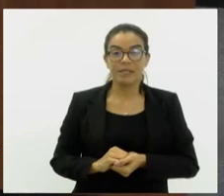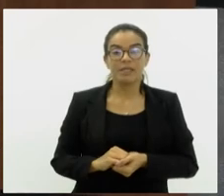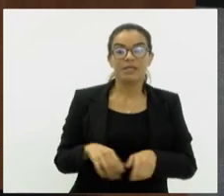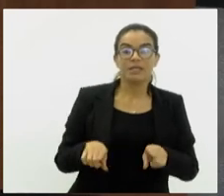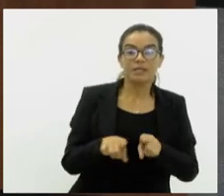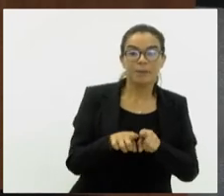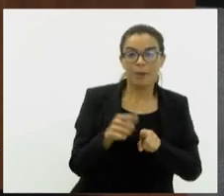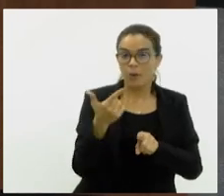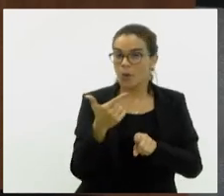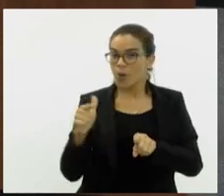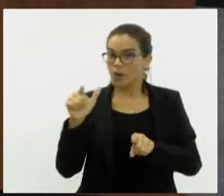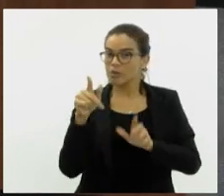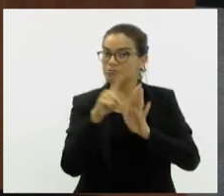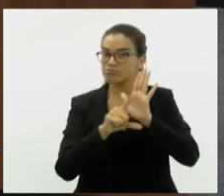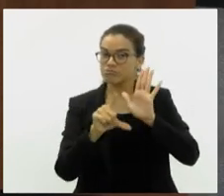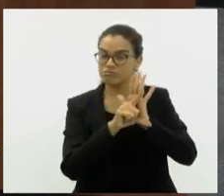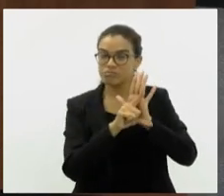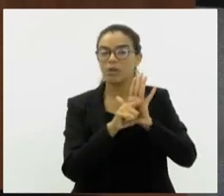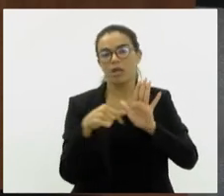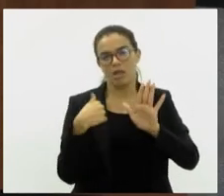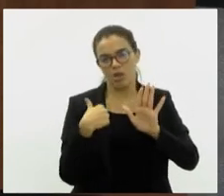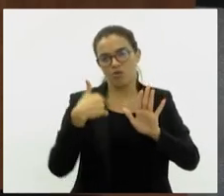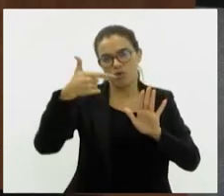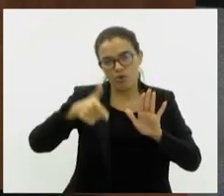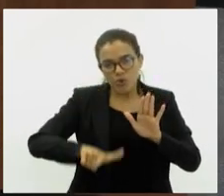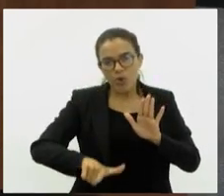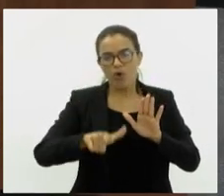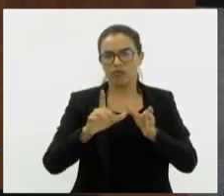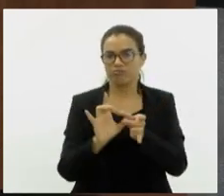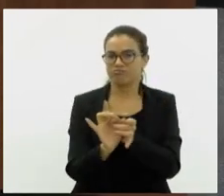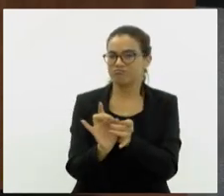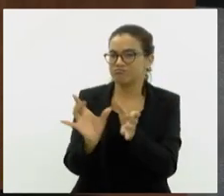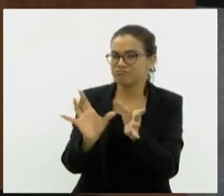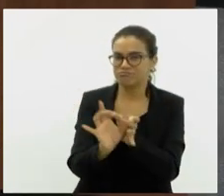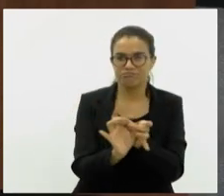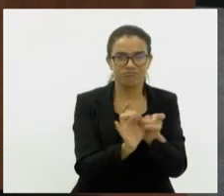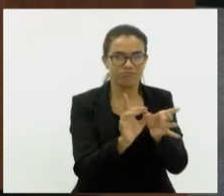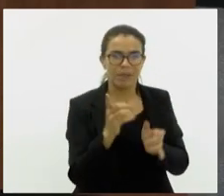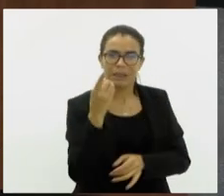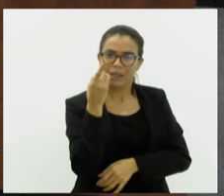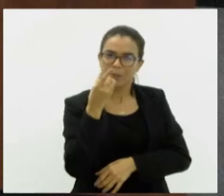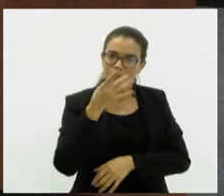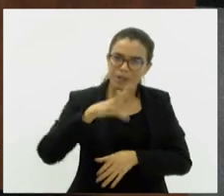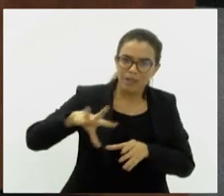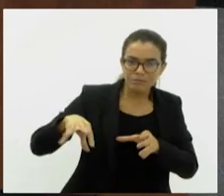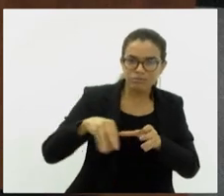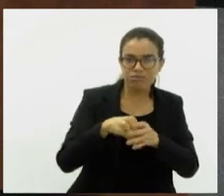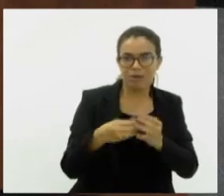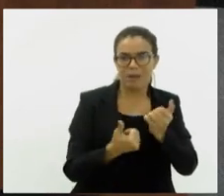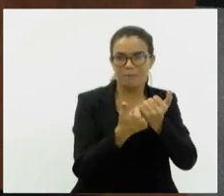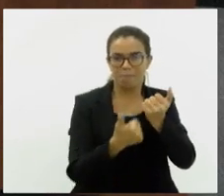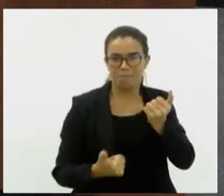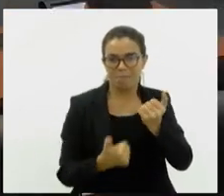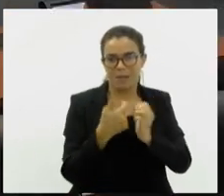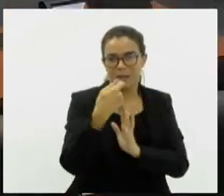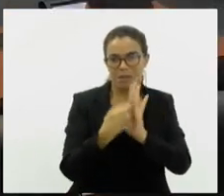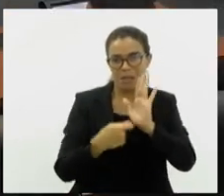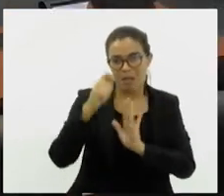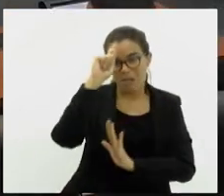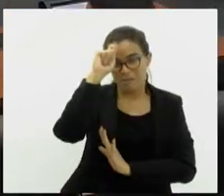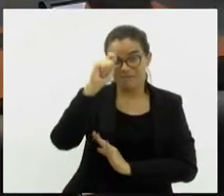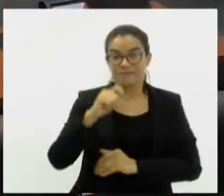o outro projeto como esse, eu abro novamente a coautoria para quem estiver interessado. Muito obrigado, presidente. Senhora